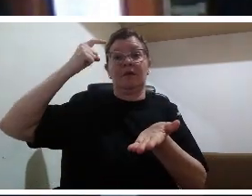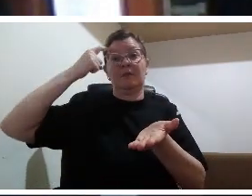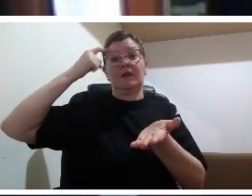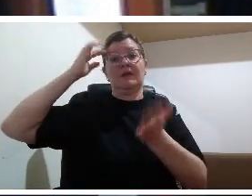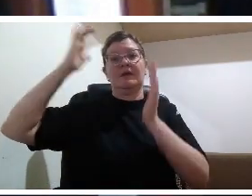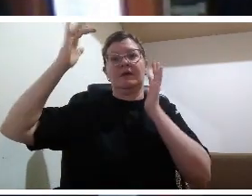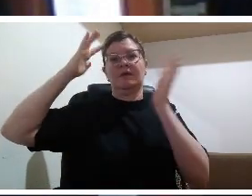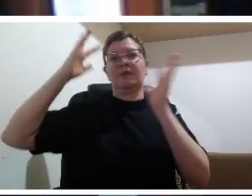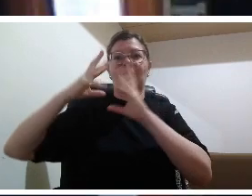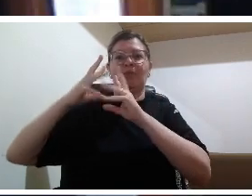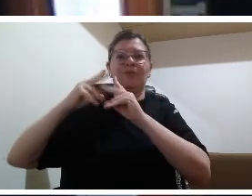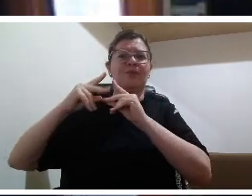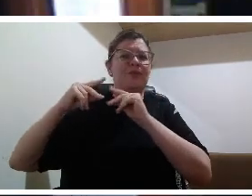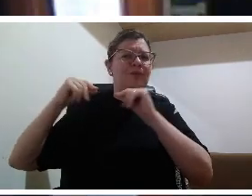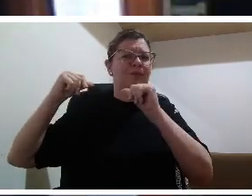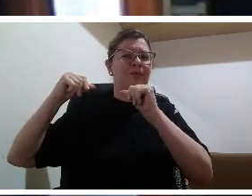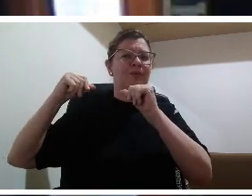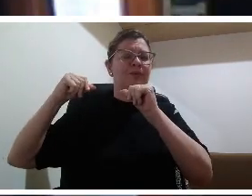de